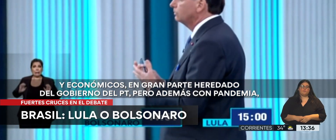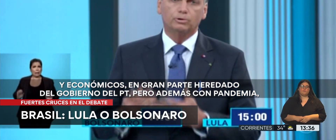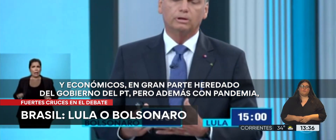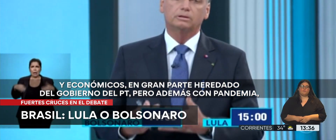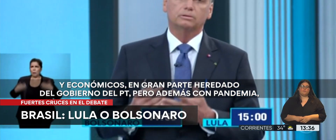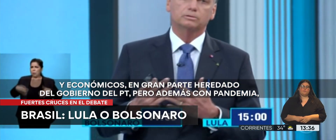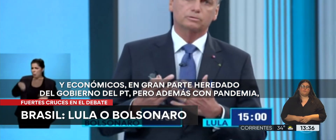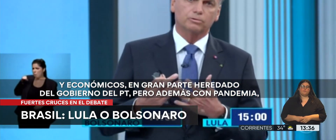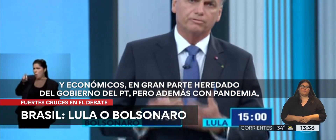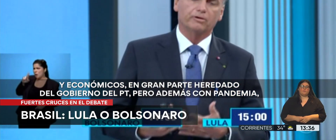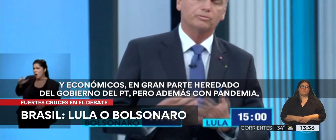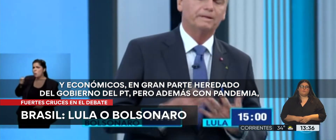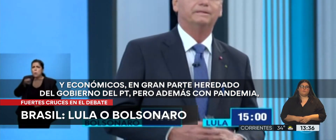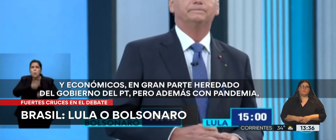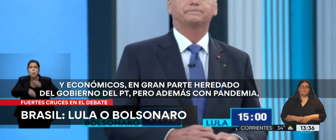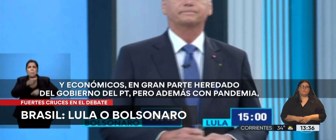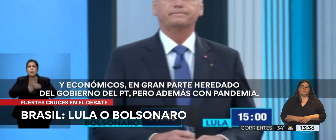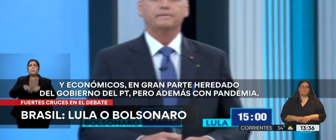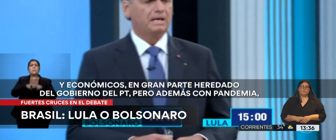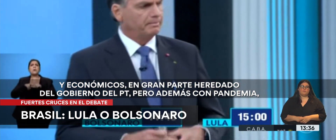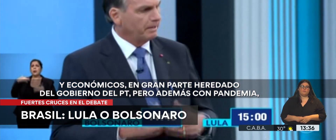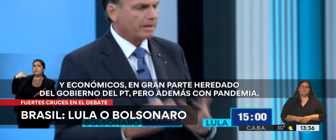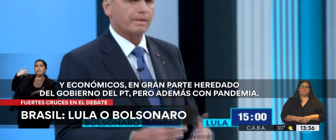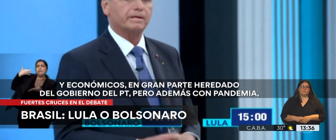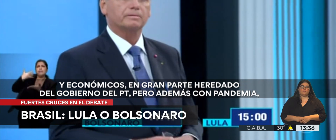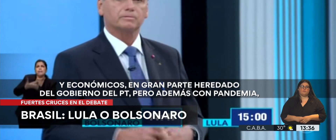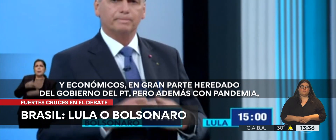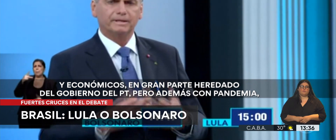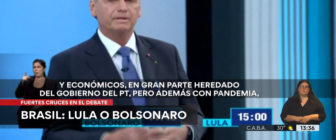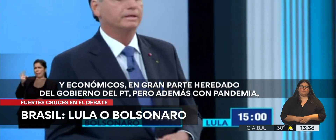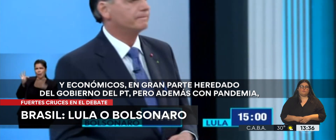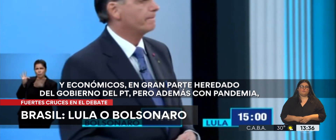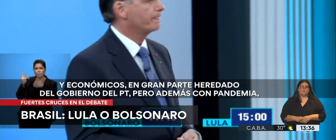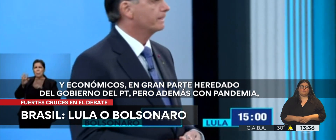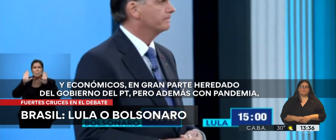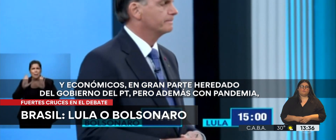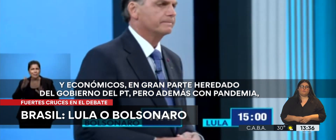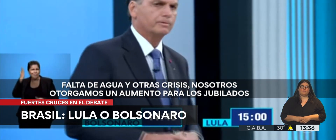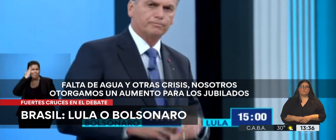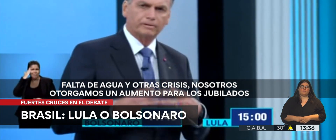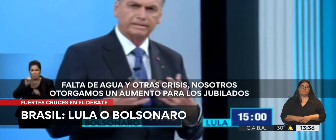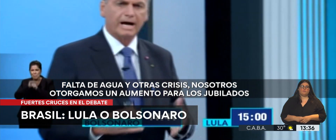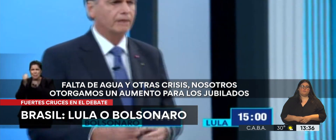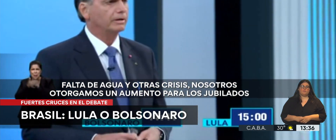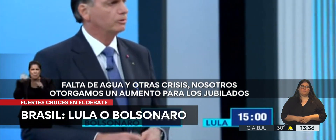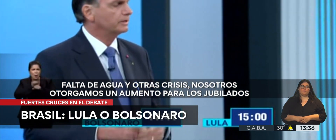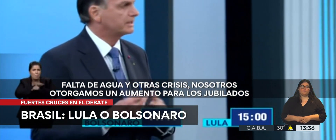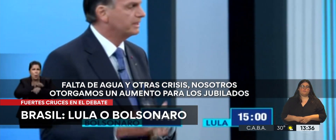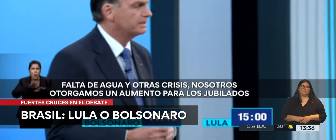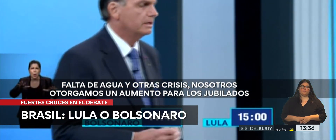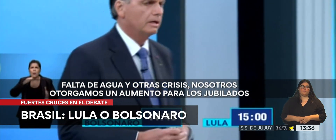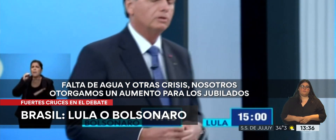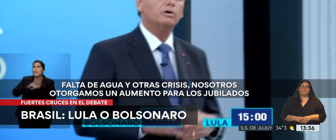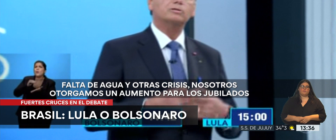herdado do governo do PT. Mas mesmo assim, com pandemia, com falta d'água e